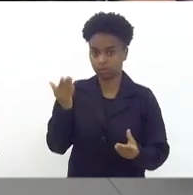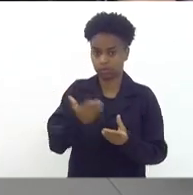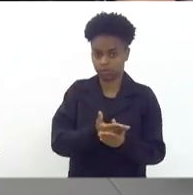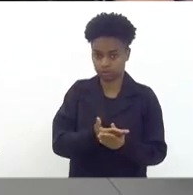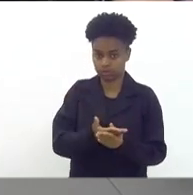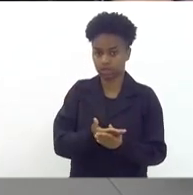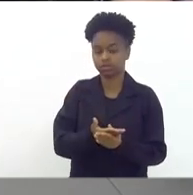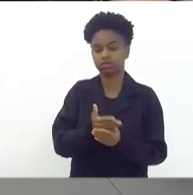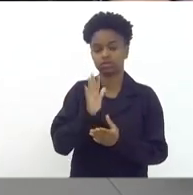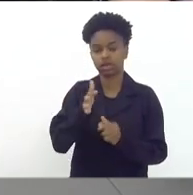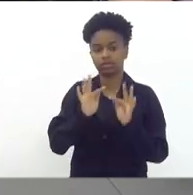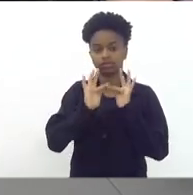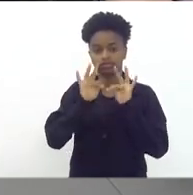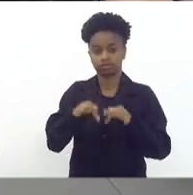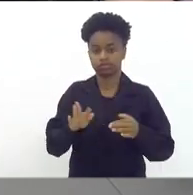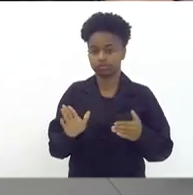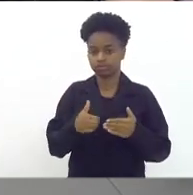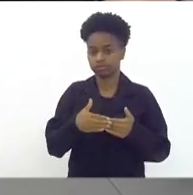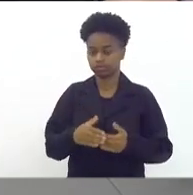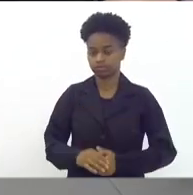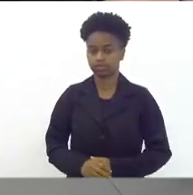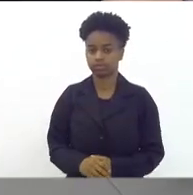já está encerrado